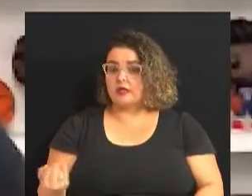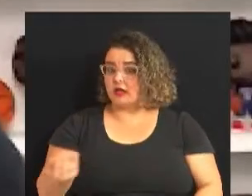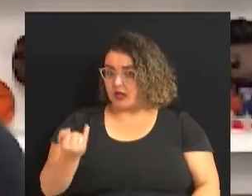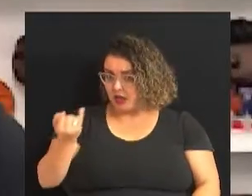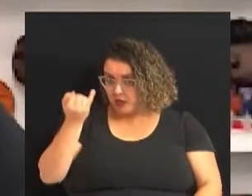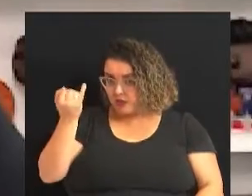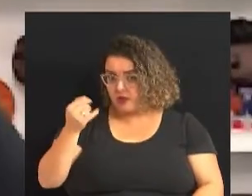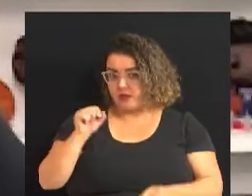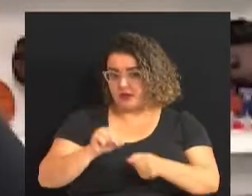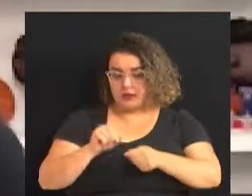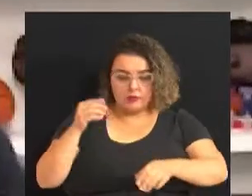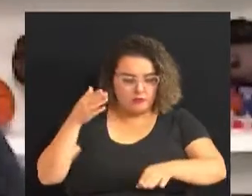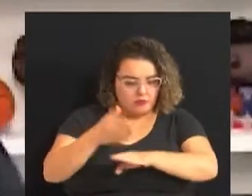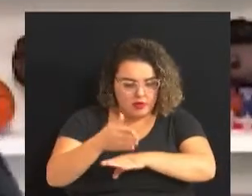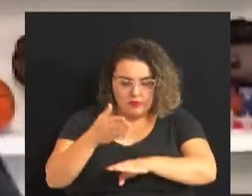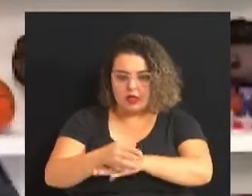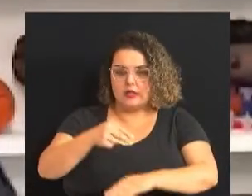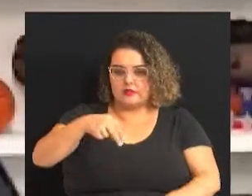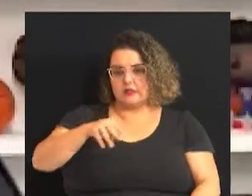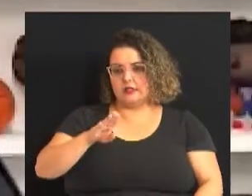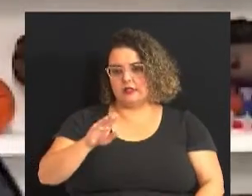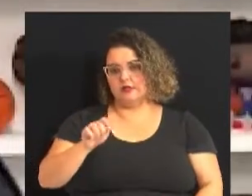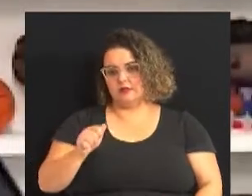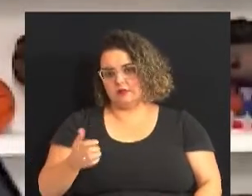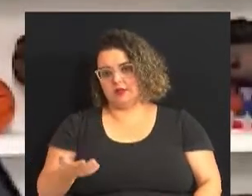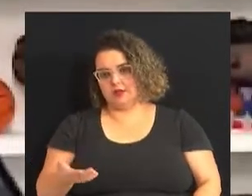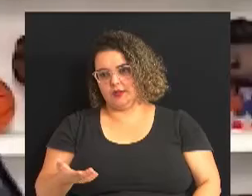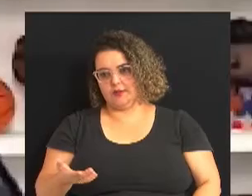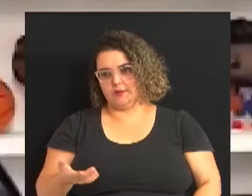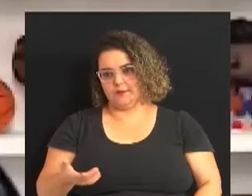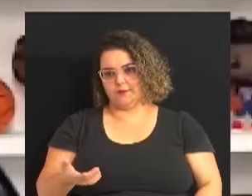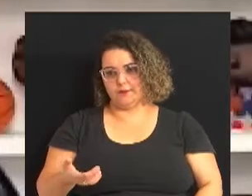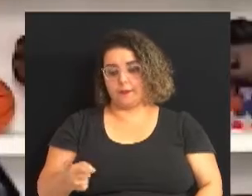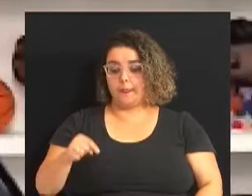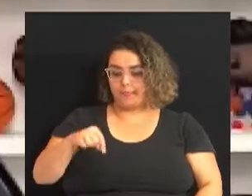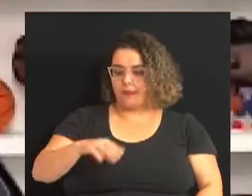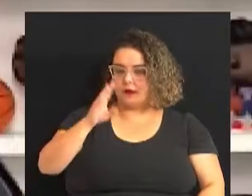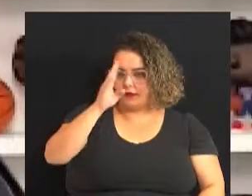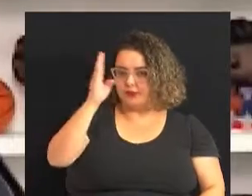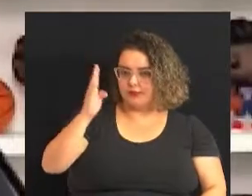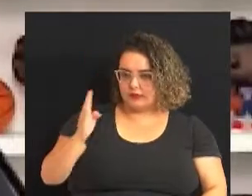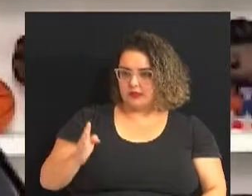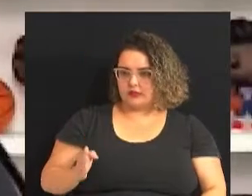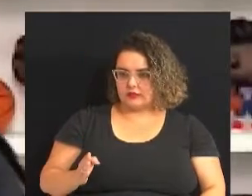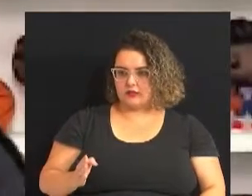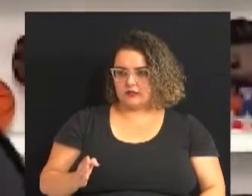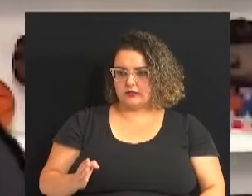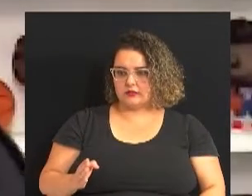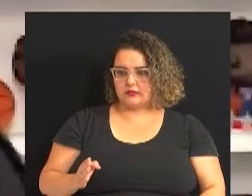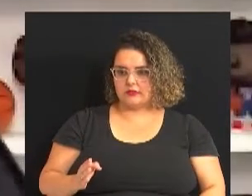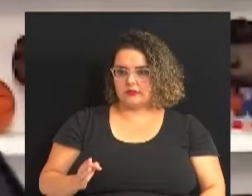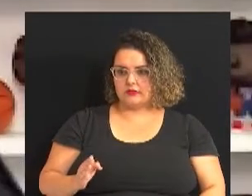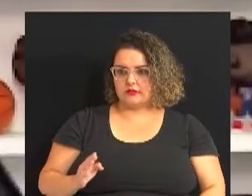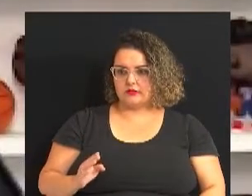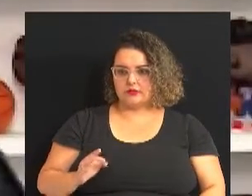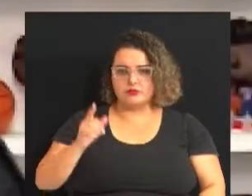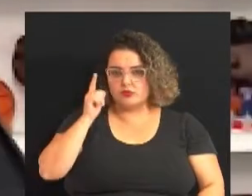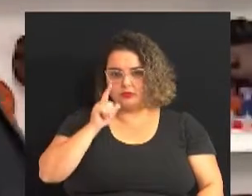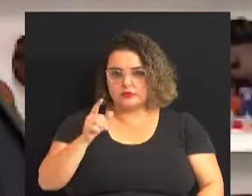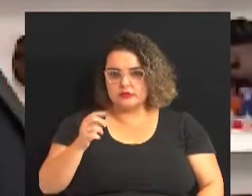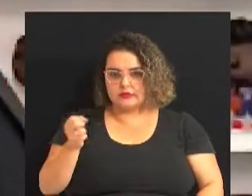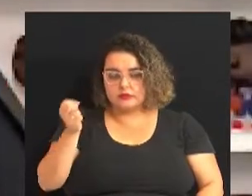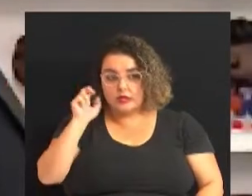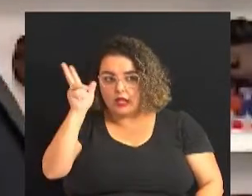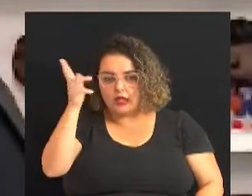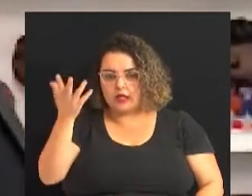fazer parte da NBA, isso aqui no Brasil, pelo menos, eles não conseguiram se ligar nisso. que